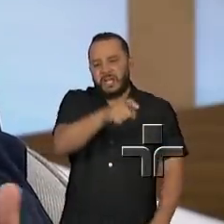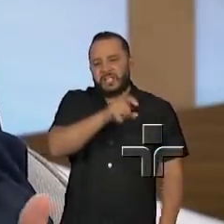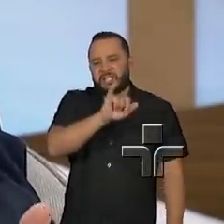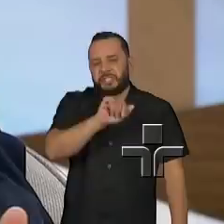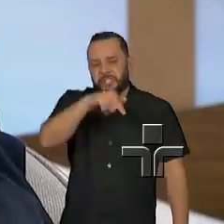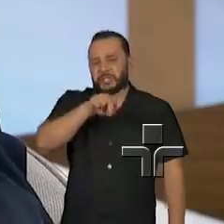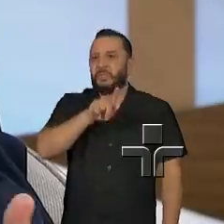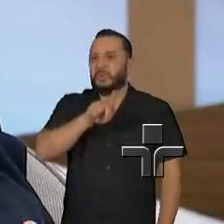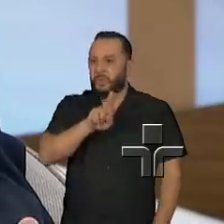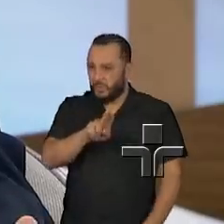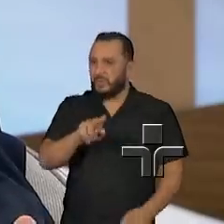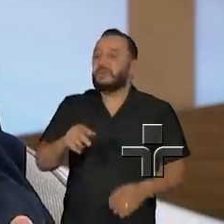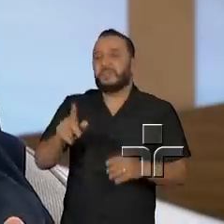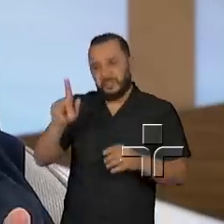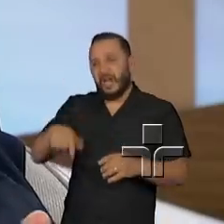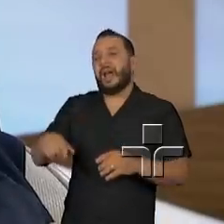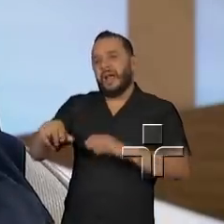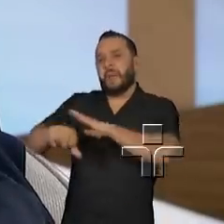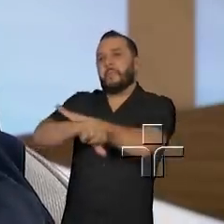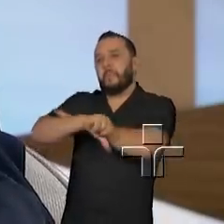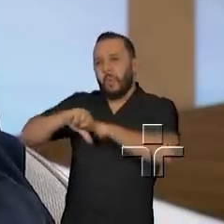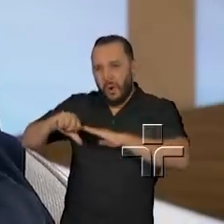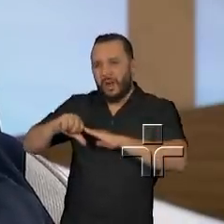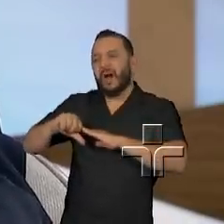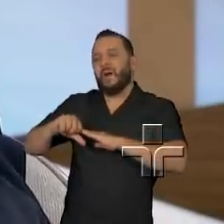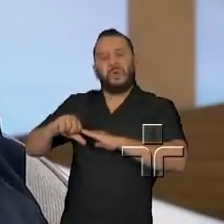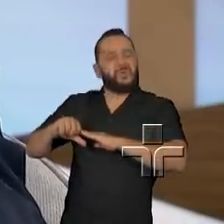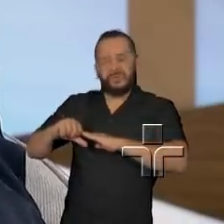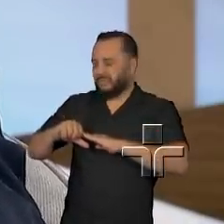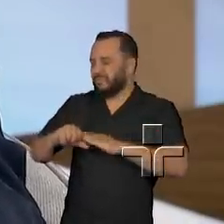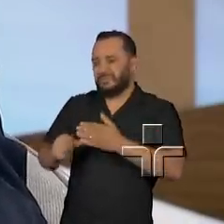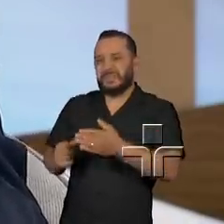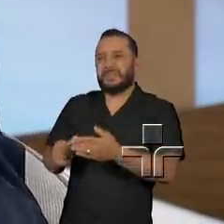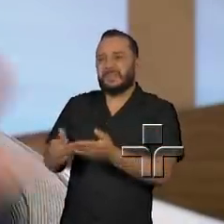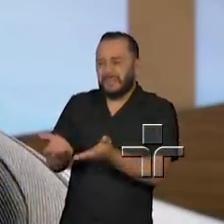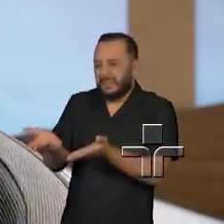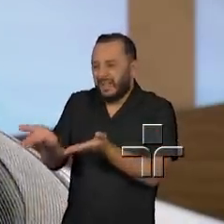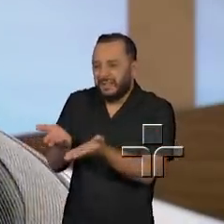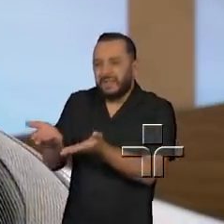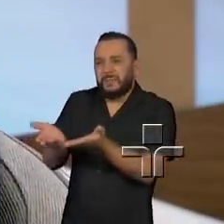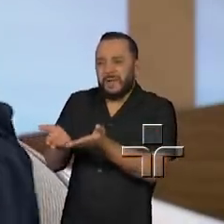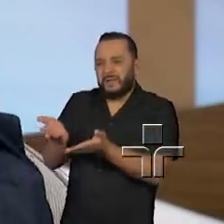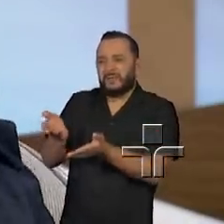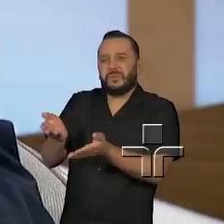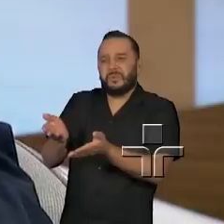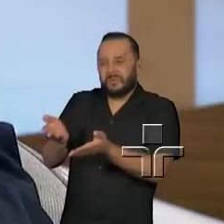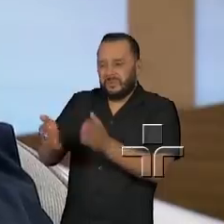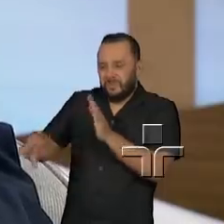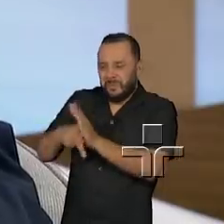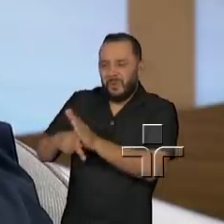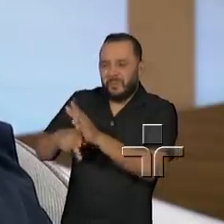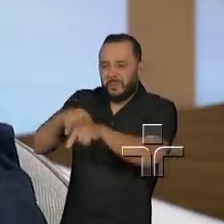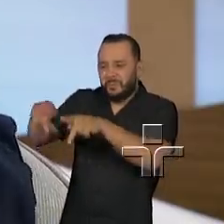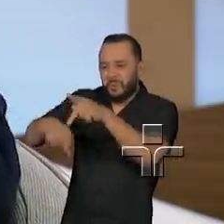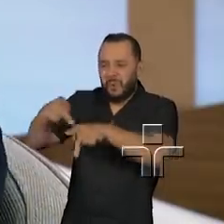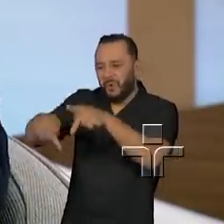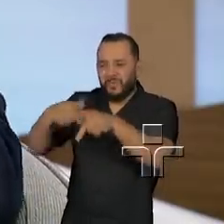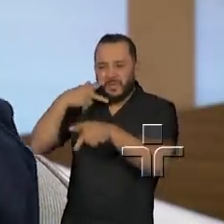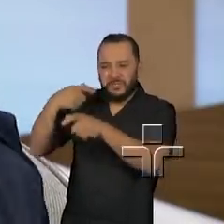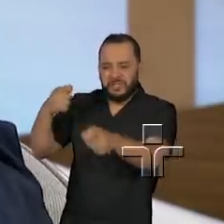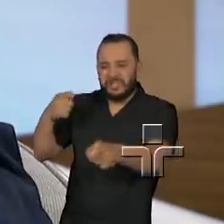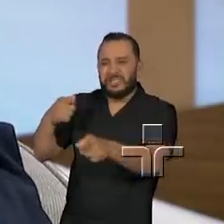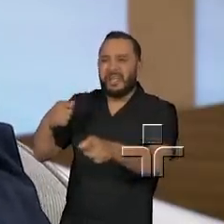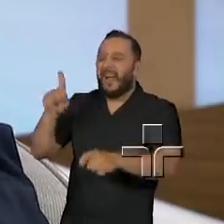indecente, imoral, indigno esse tratamento com os povos originários. E nós também podemos fazer uma discussão econômica, sem o